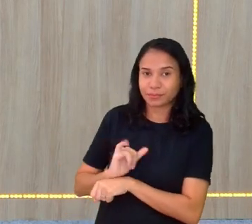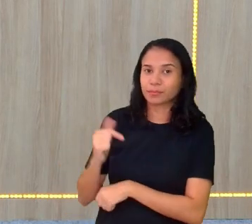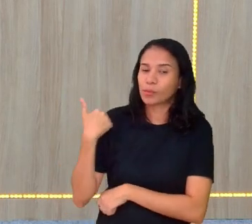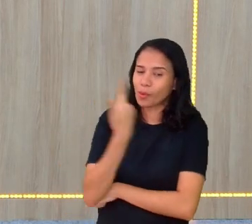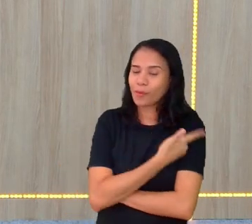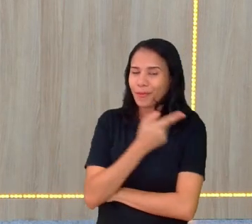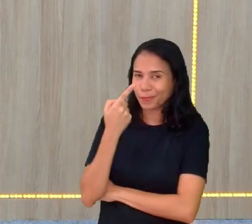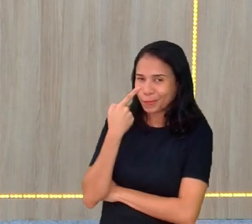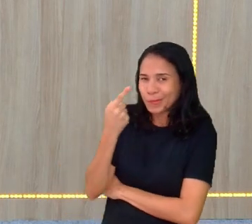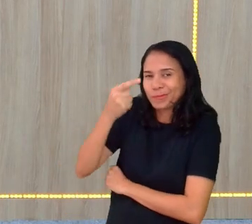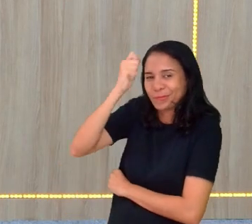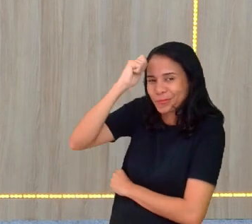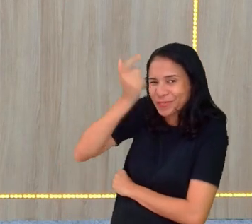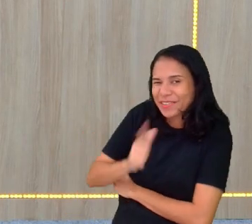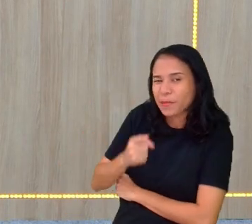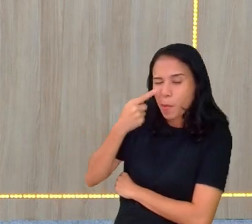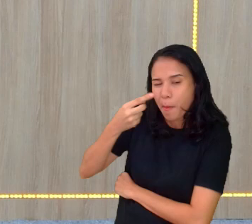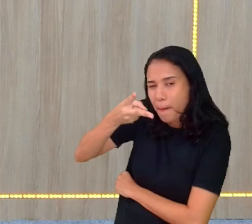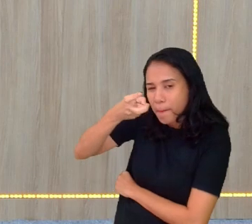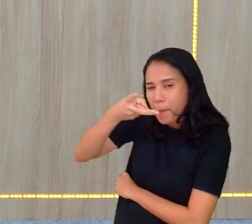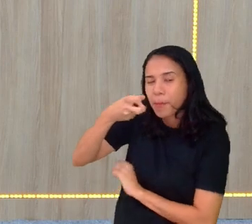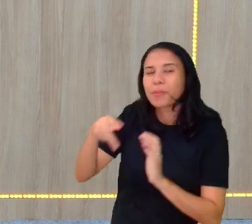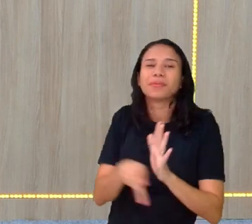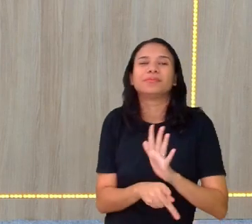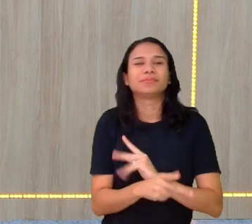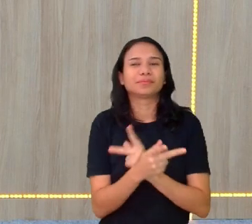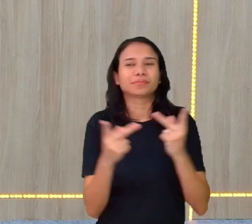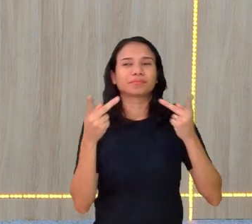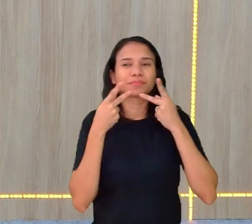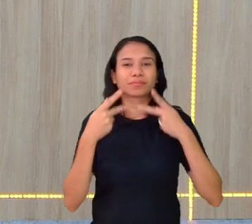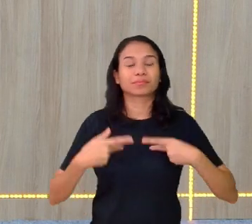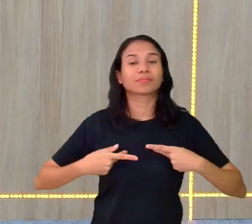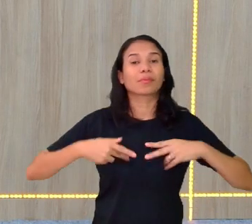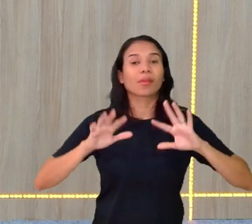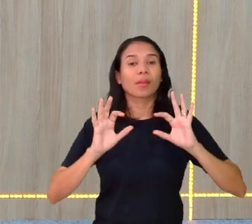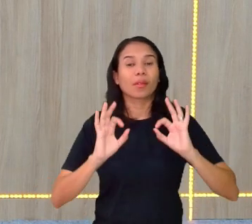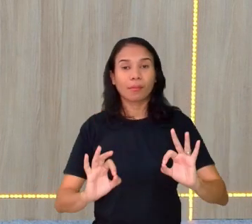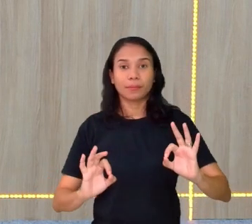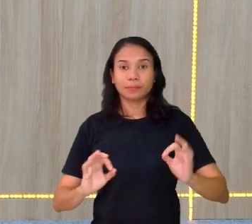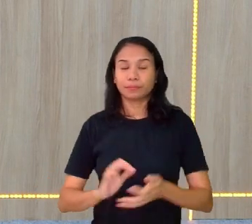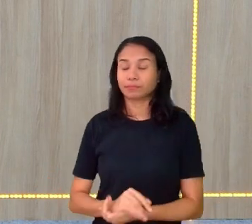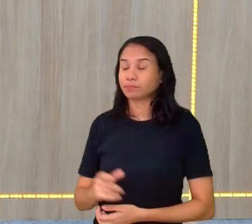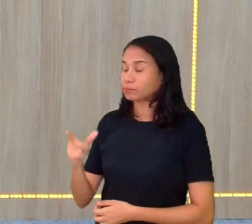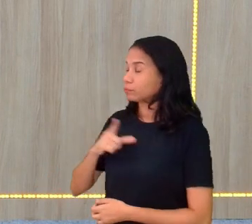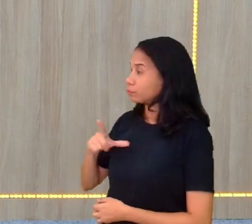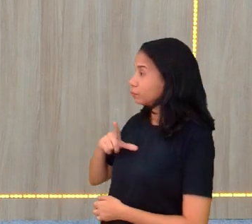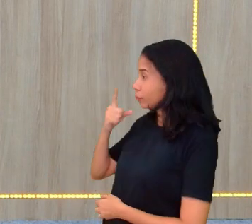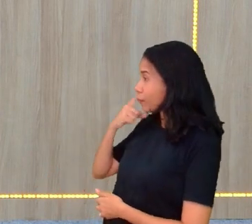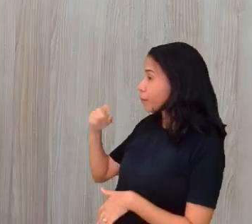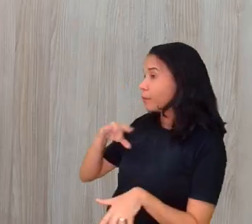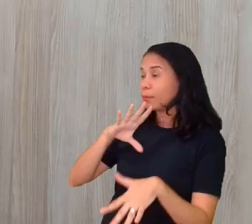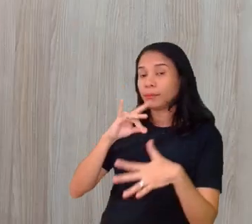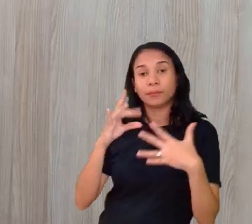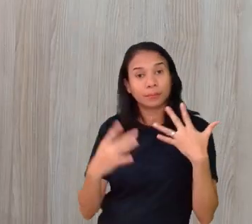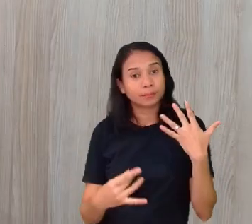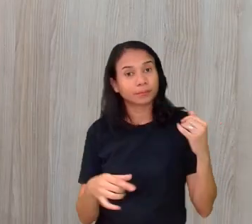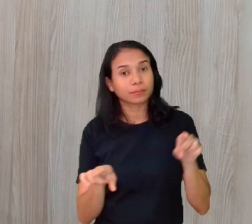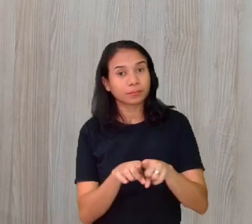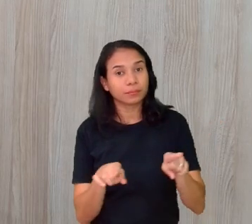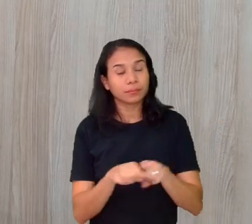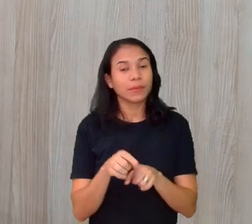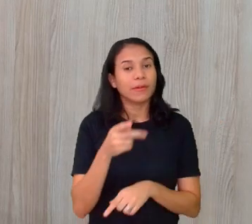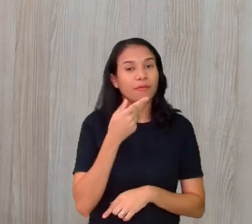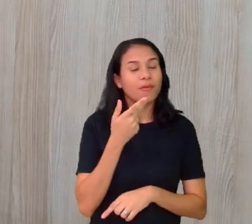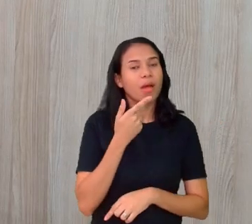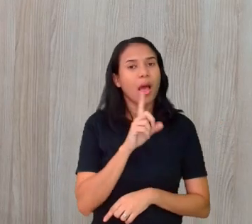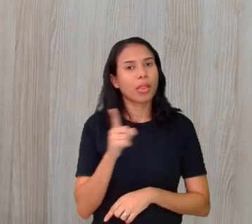fica bem espertos e ligados nos comentários de vocês. Bom, e tem um detalhe que mencionou e eu também